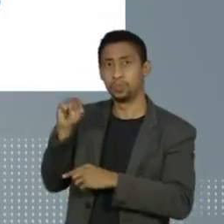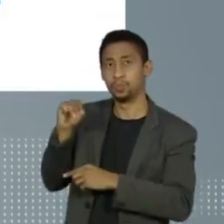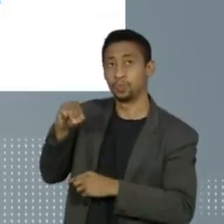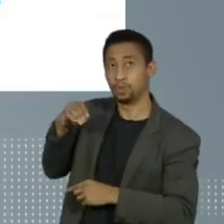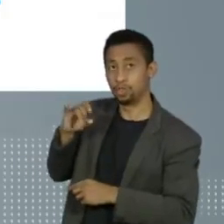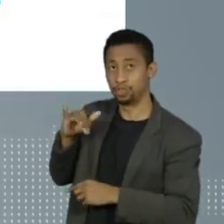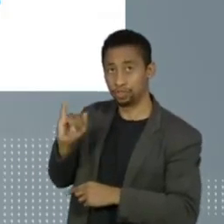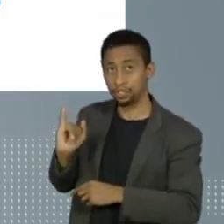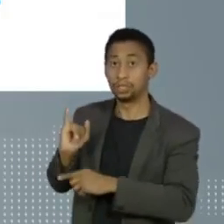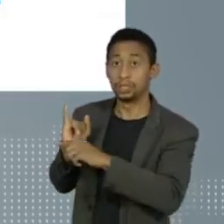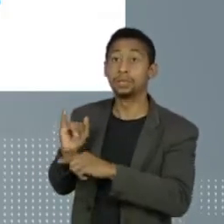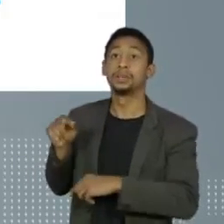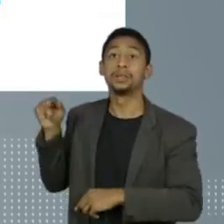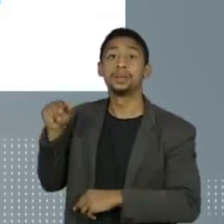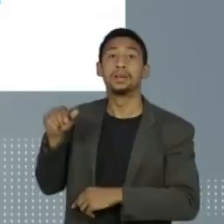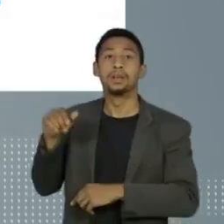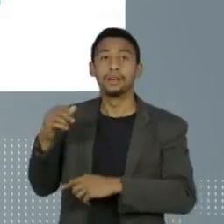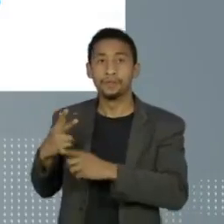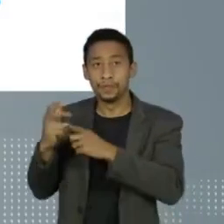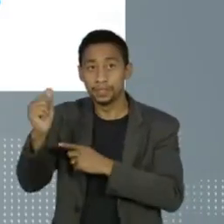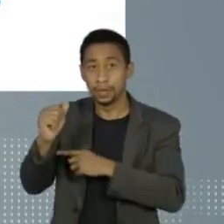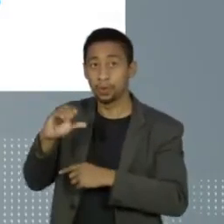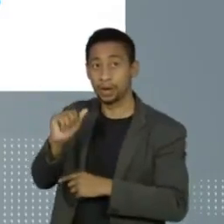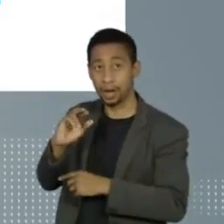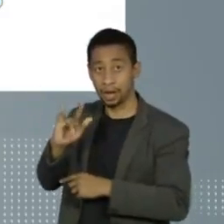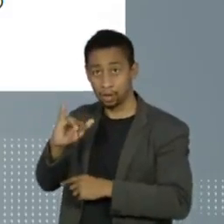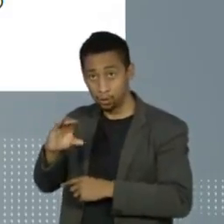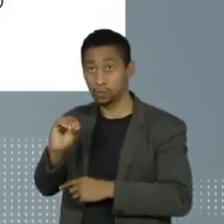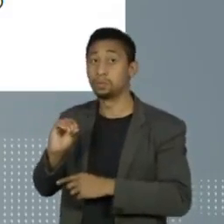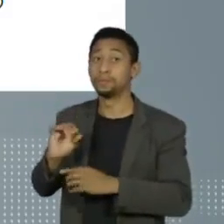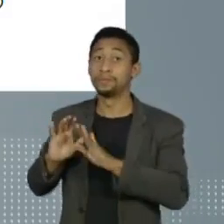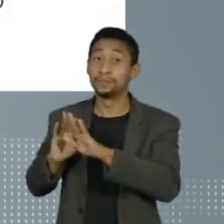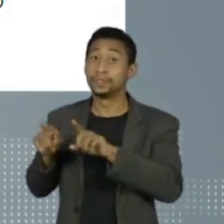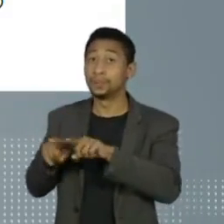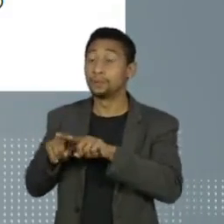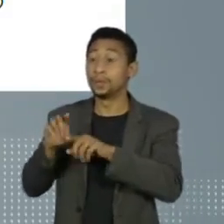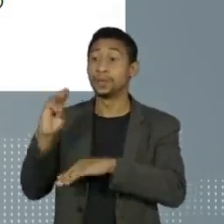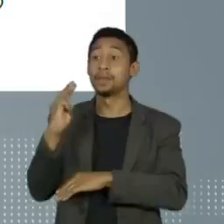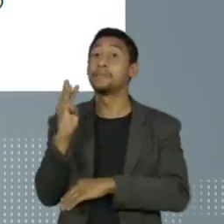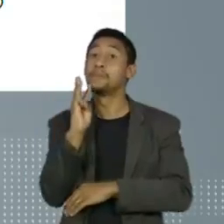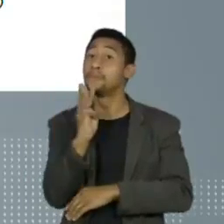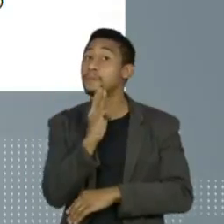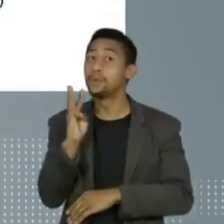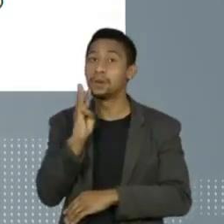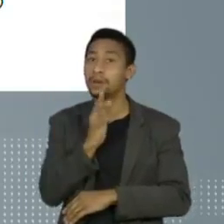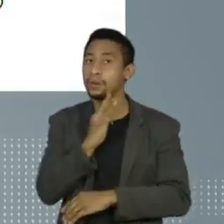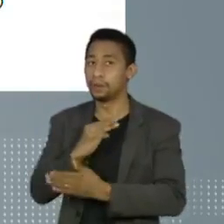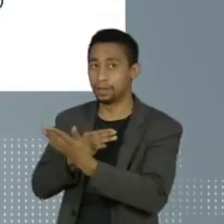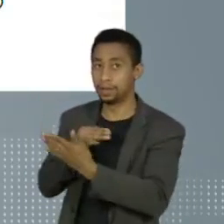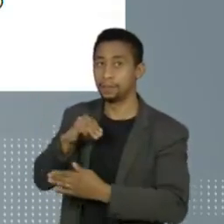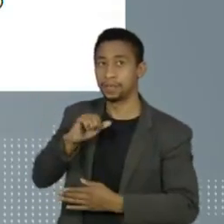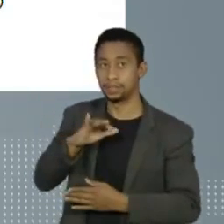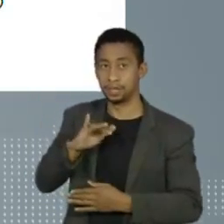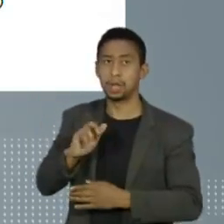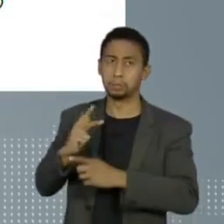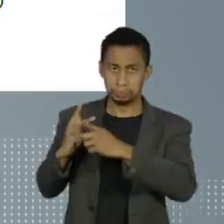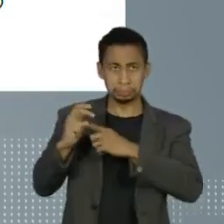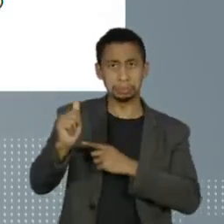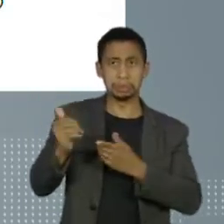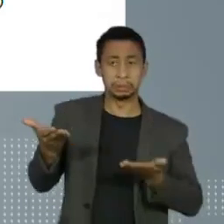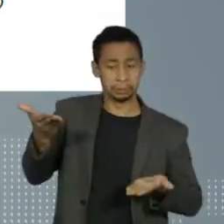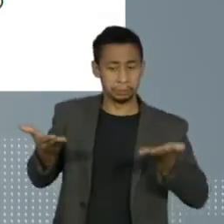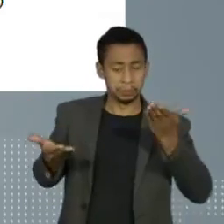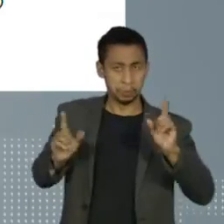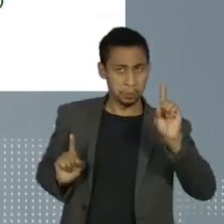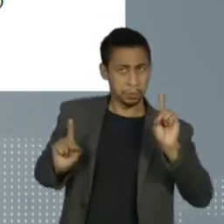Caio Cunha que venceu o atual prefeito Marcos Melo do PSDB em Mauá Maro Oliveira do PT foi eleito em disputa equilibrada com